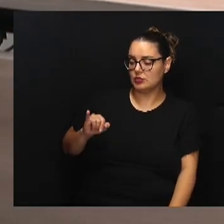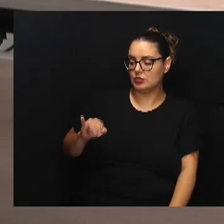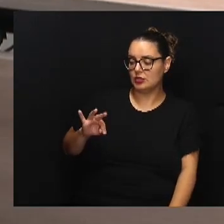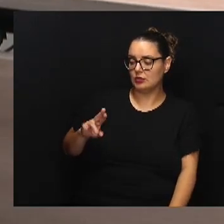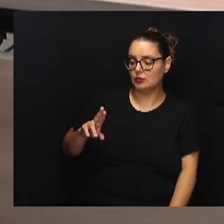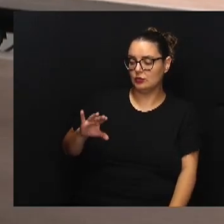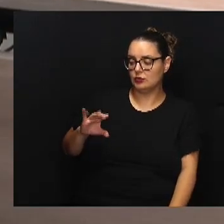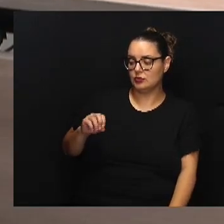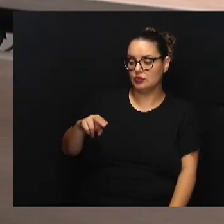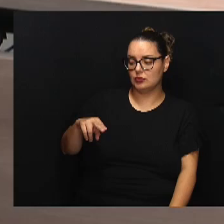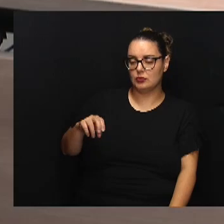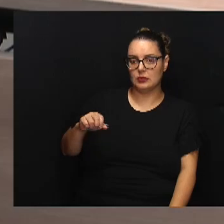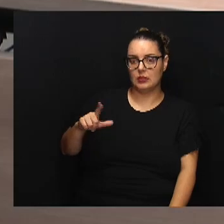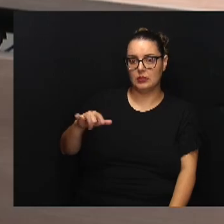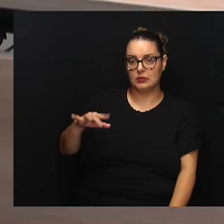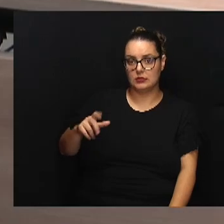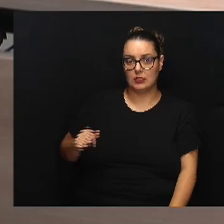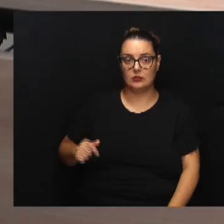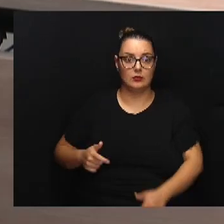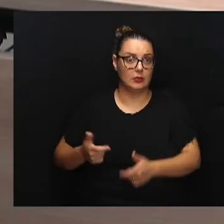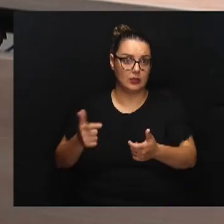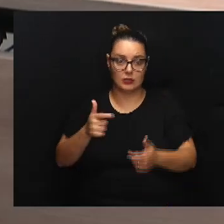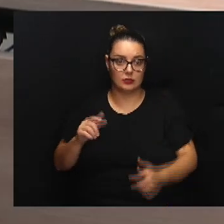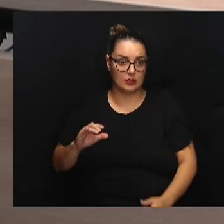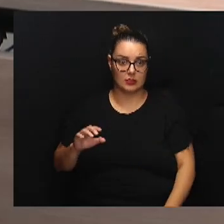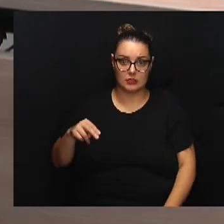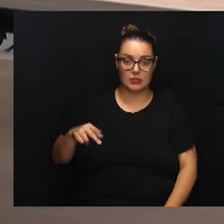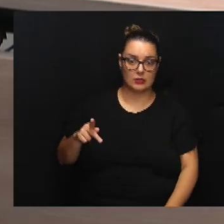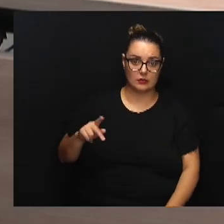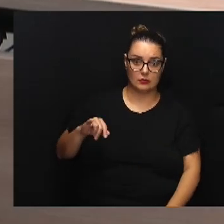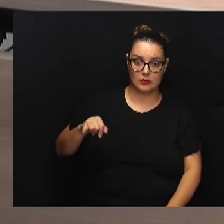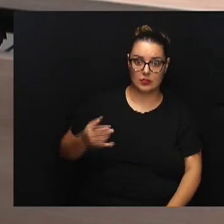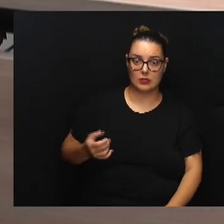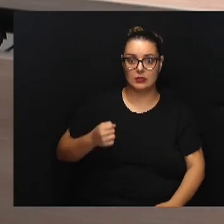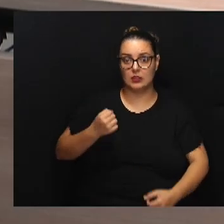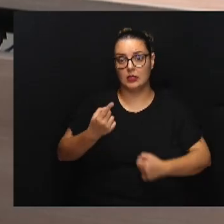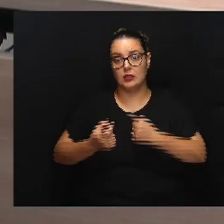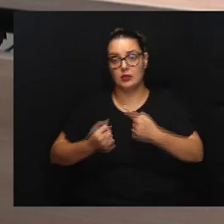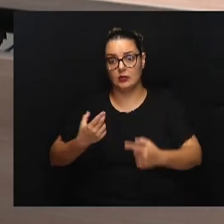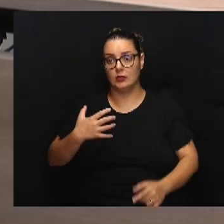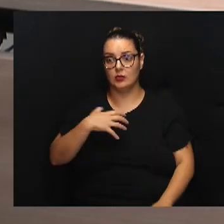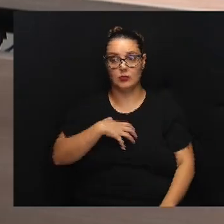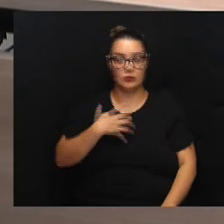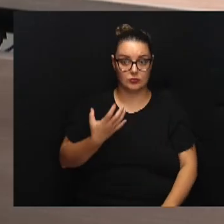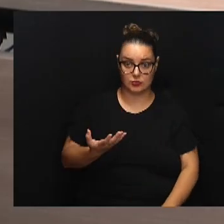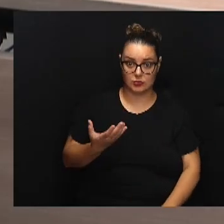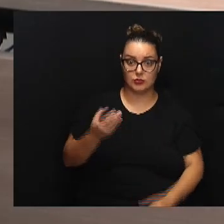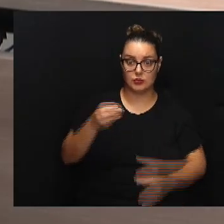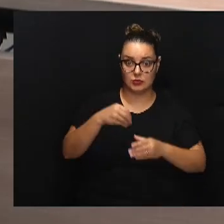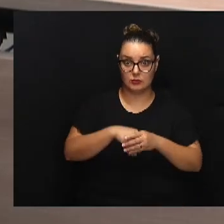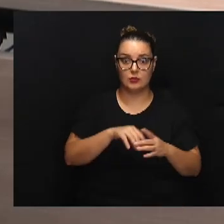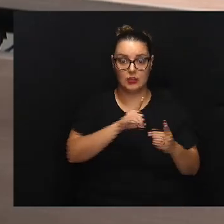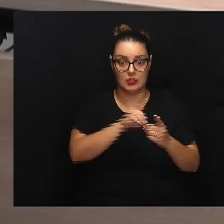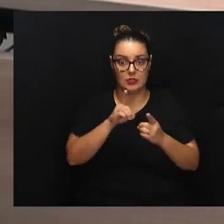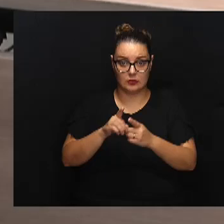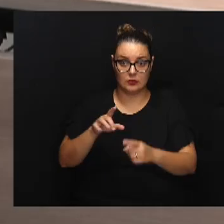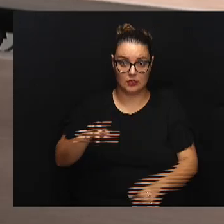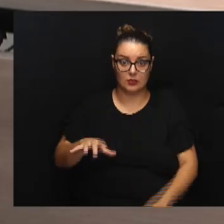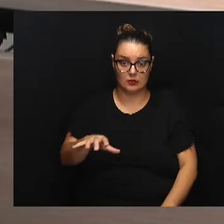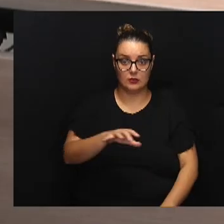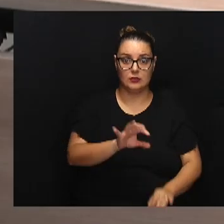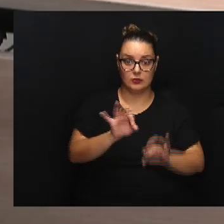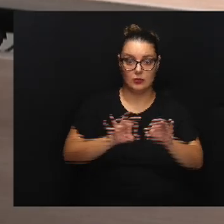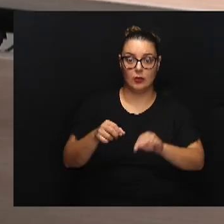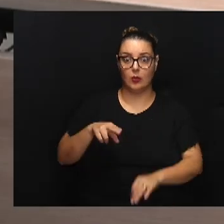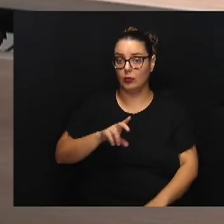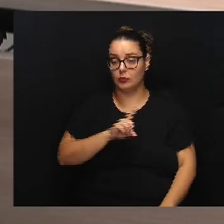não tem CNPJ e tal. Há alguma forma prevista para atender também esses projetos,